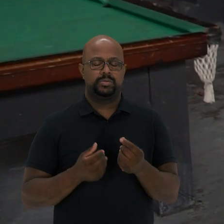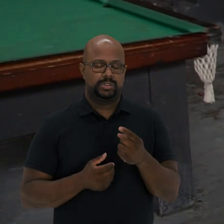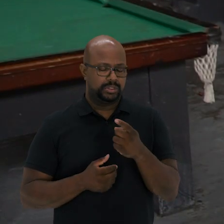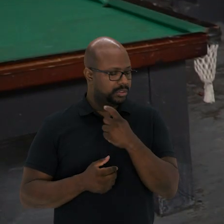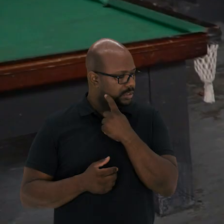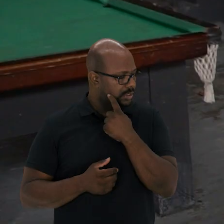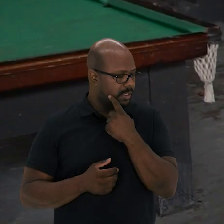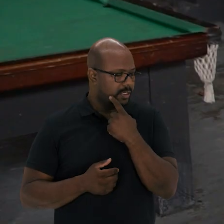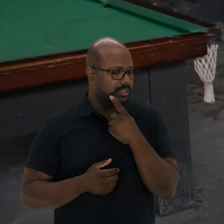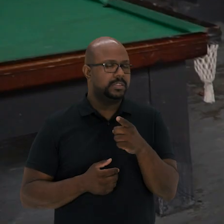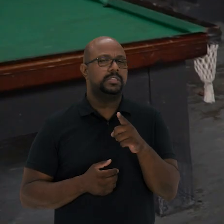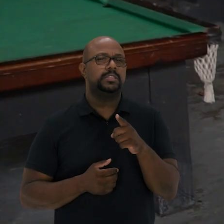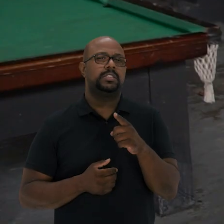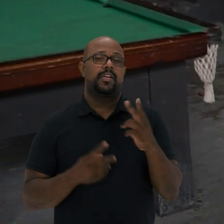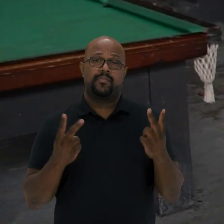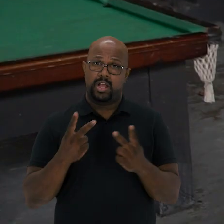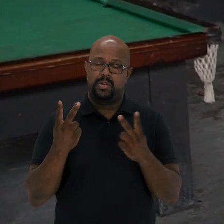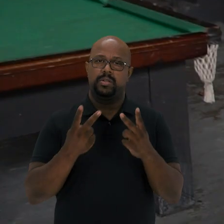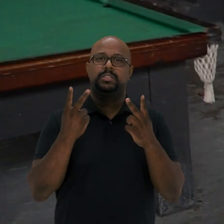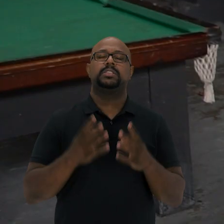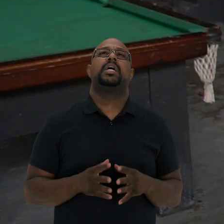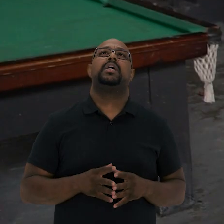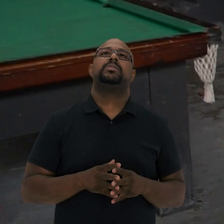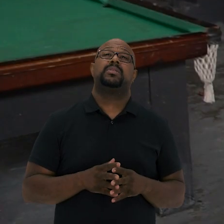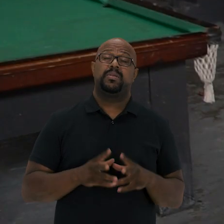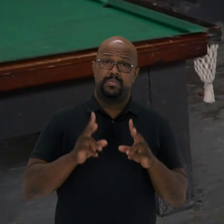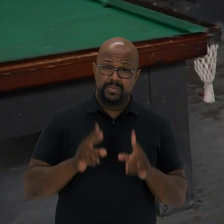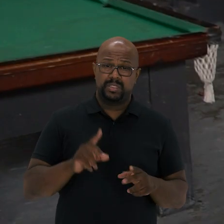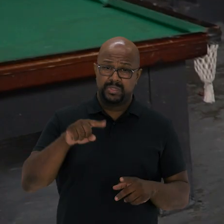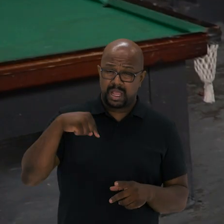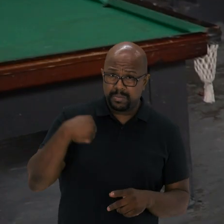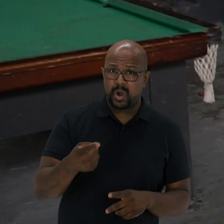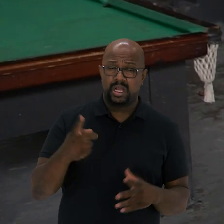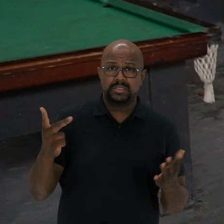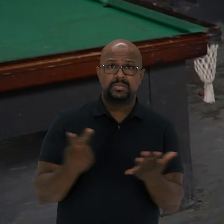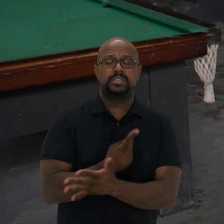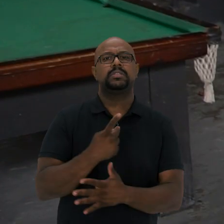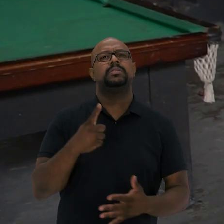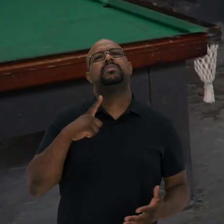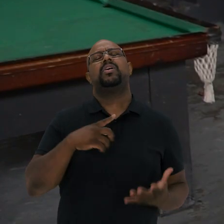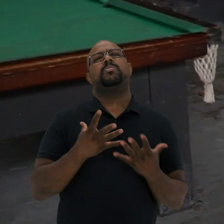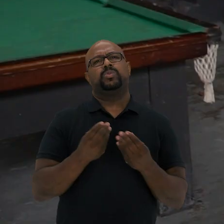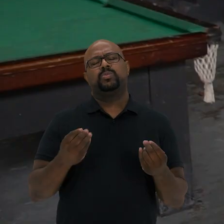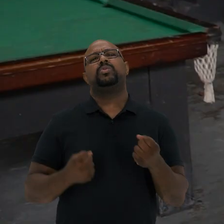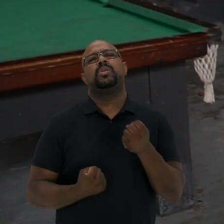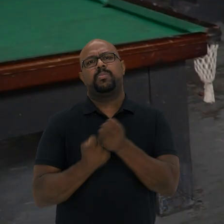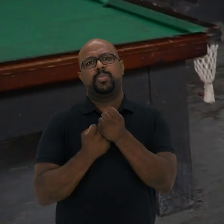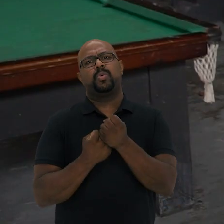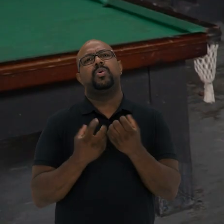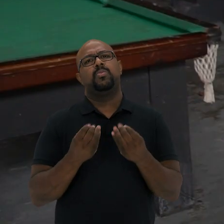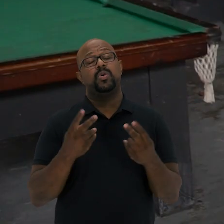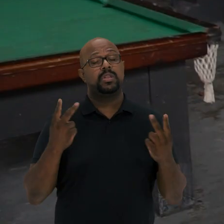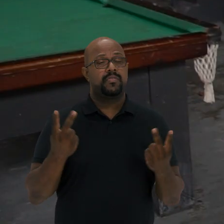questão de ser valorizado, mesmo após o acontecido, tivemos muito